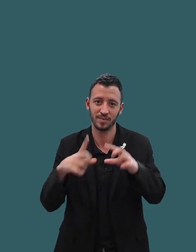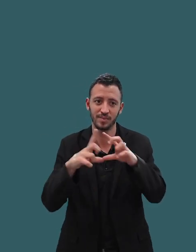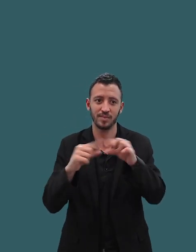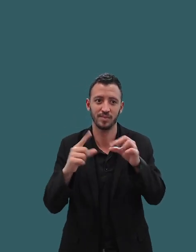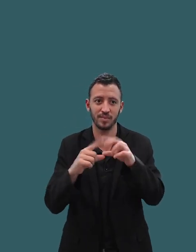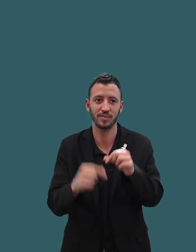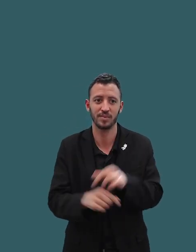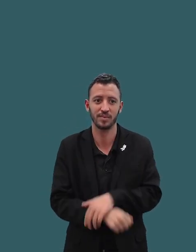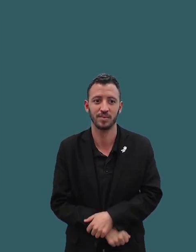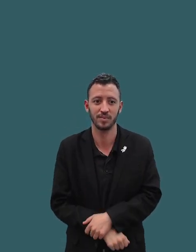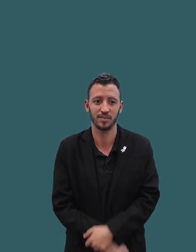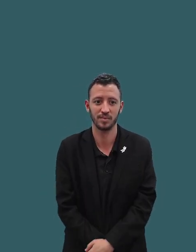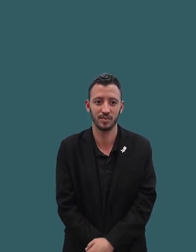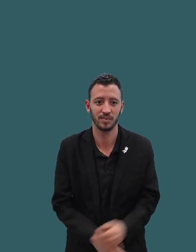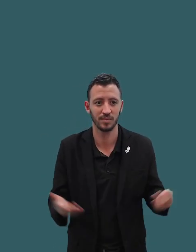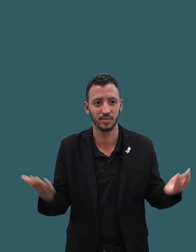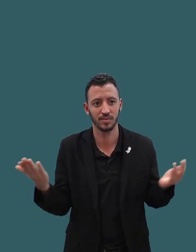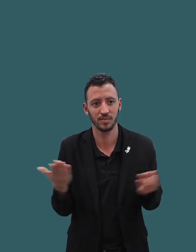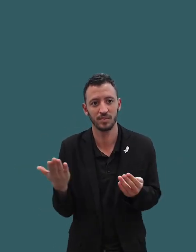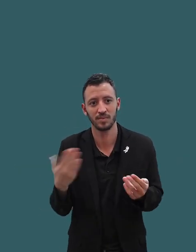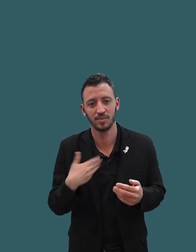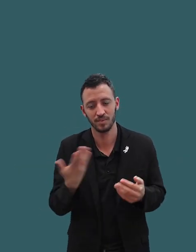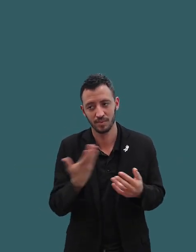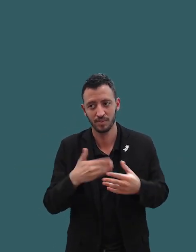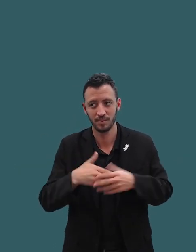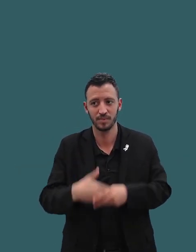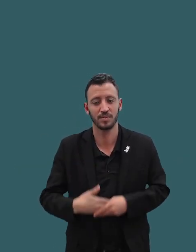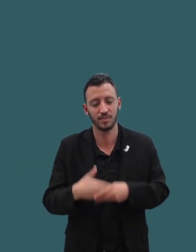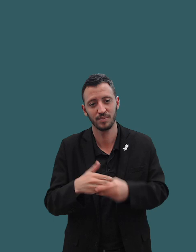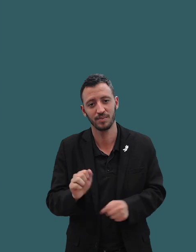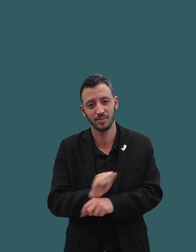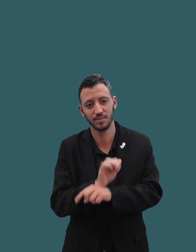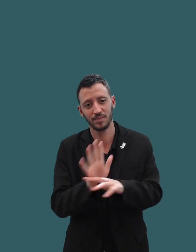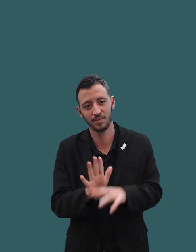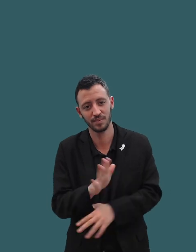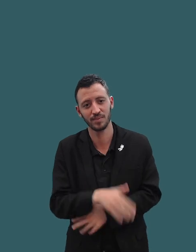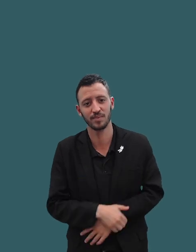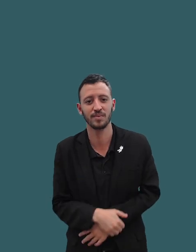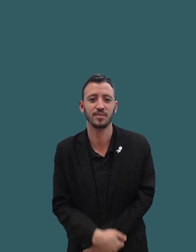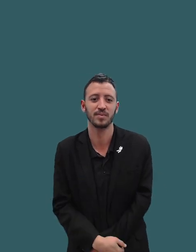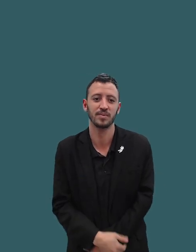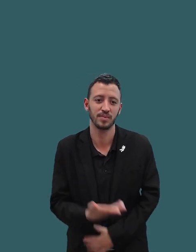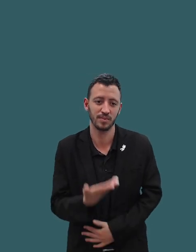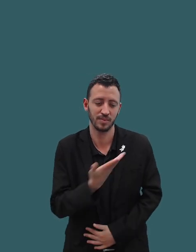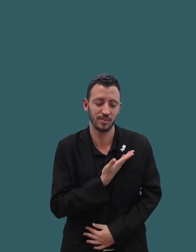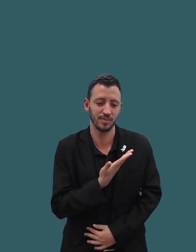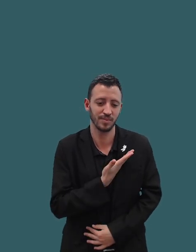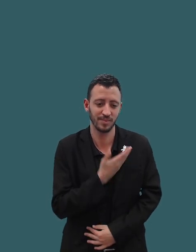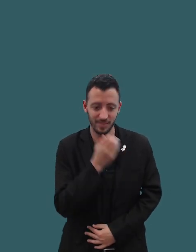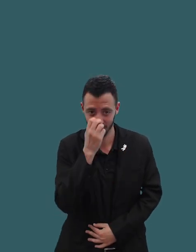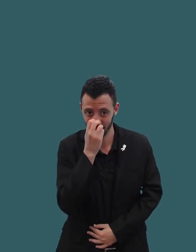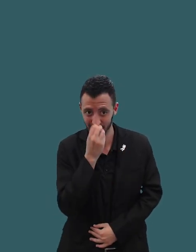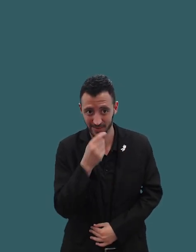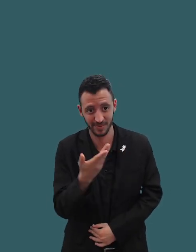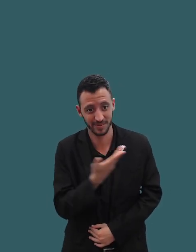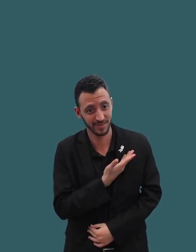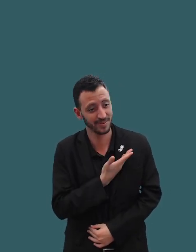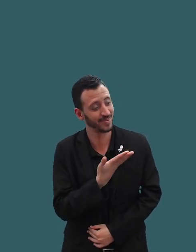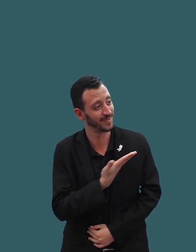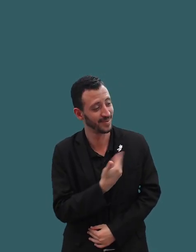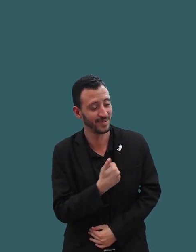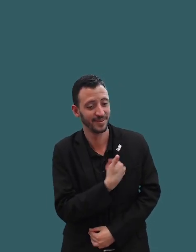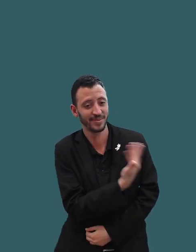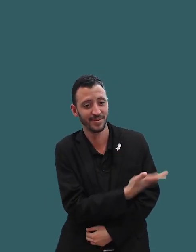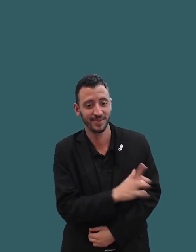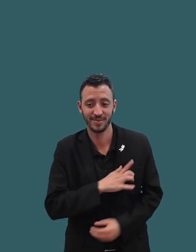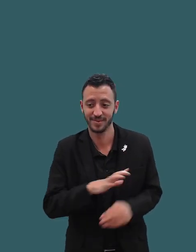Brasília. Quero cumprimentar, claro, meus colegas e amigos, né,